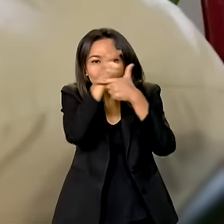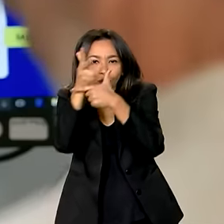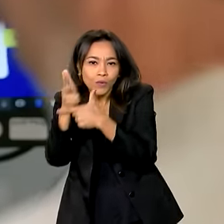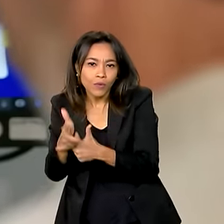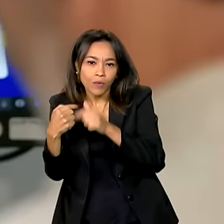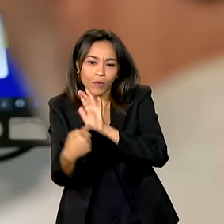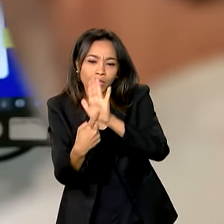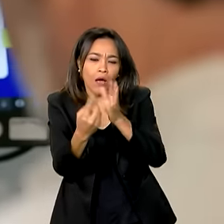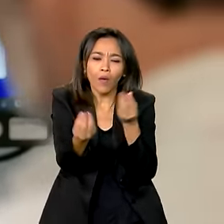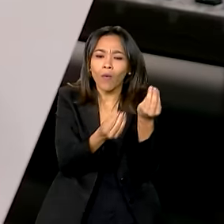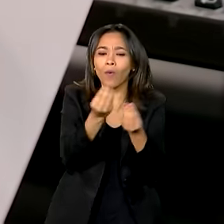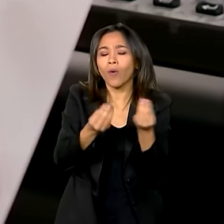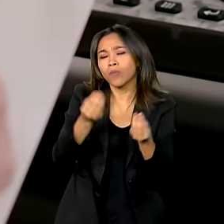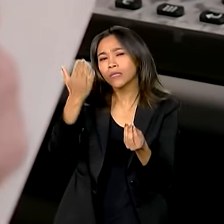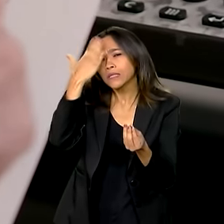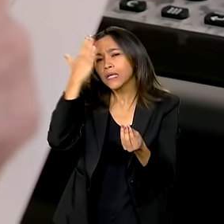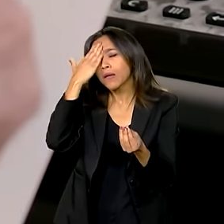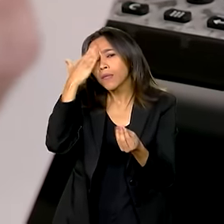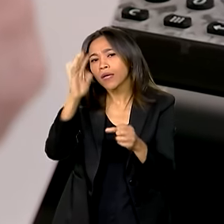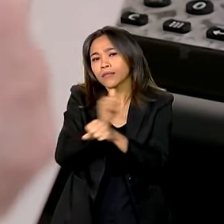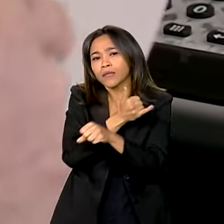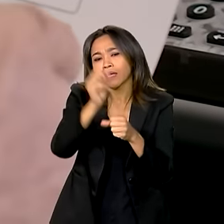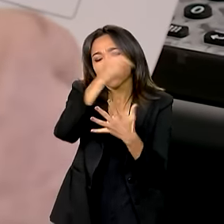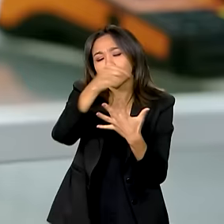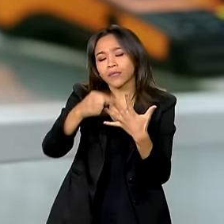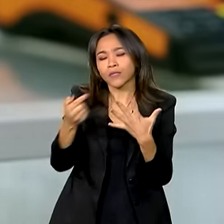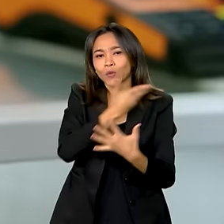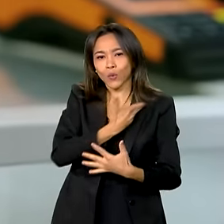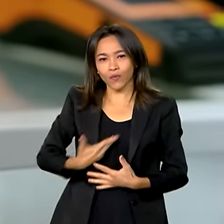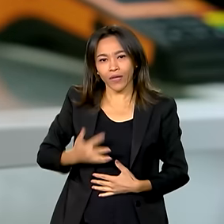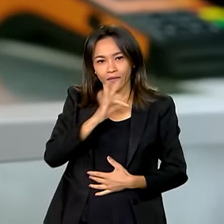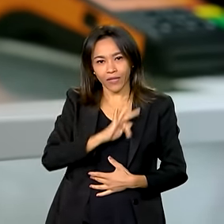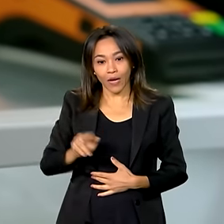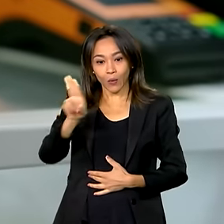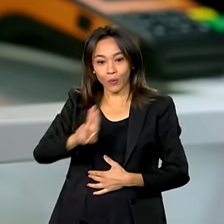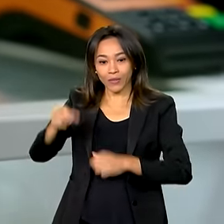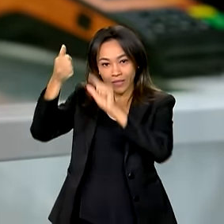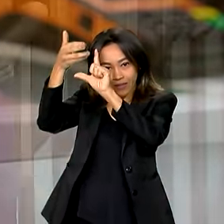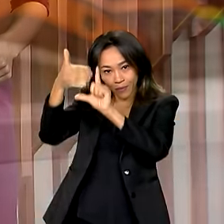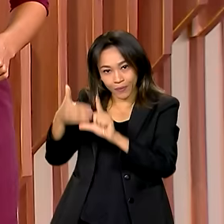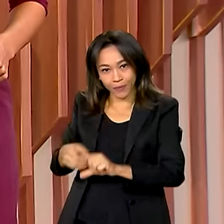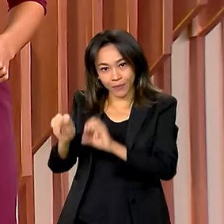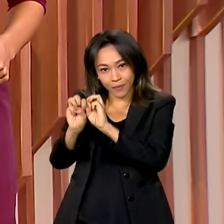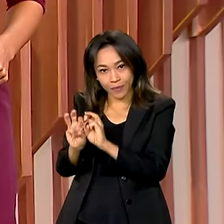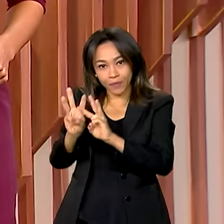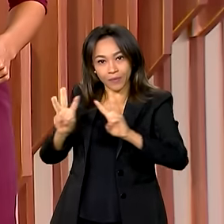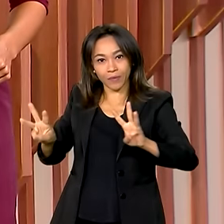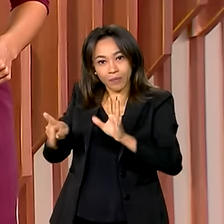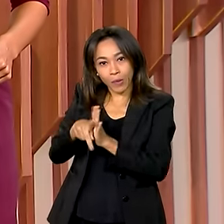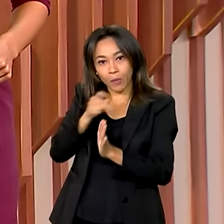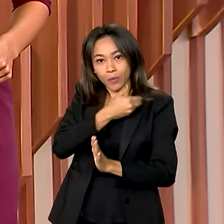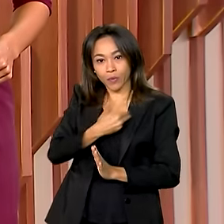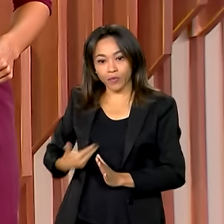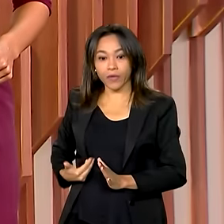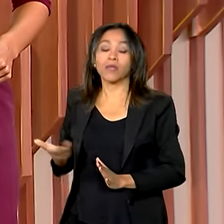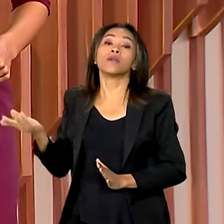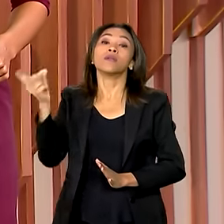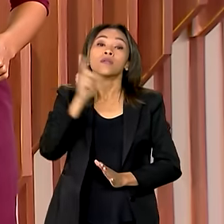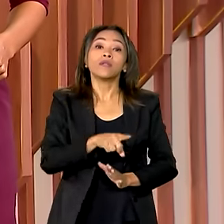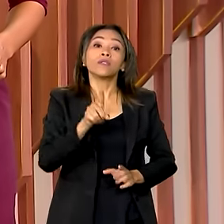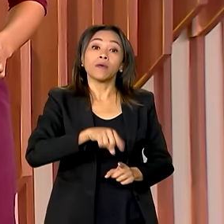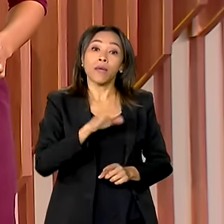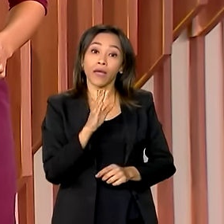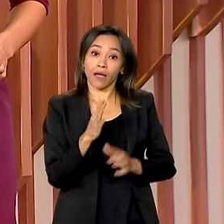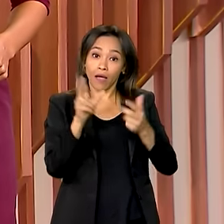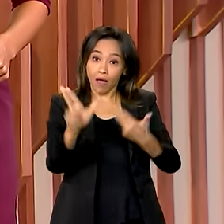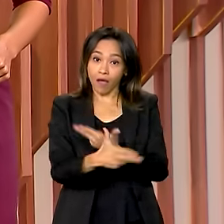como ficar por dentro das ações do governo federal por meio da plataforma Comunica BR. E a FAB já lançou mais de 200